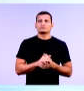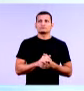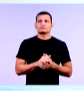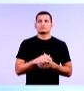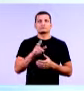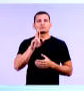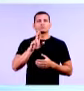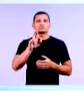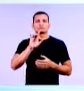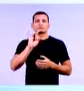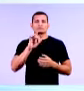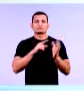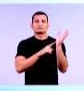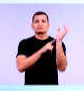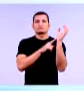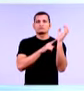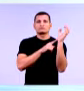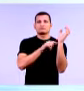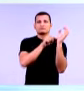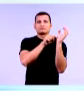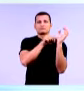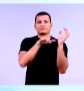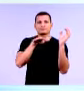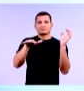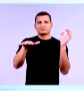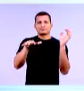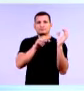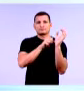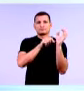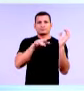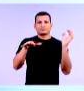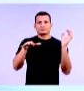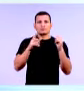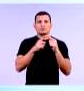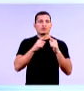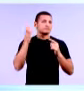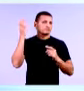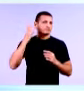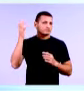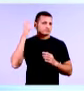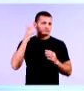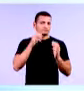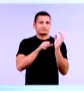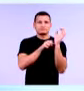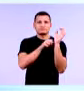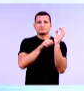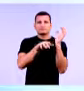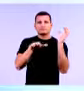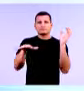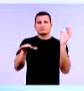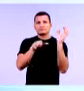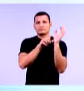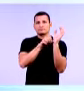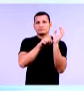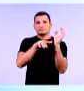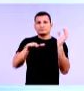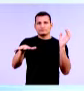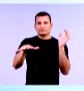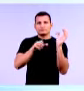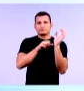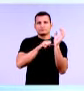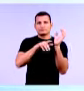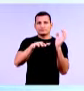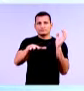exatamente somente ondas eletromagnéticas, rádio. O meio de transmissão é o rádio, né? Então, você tem esse meio de